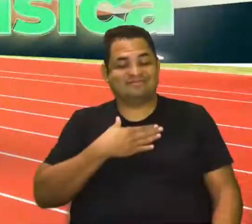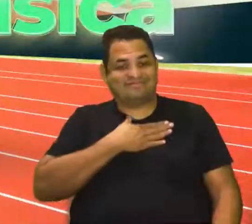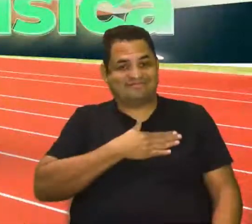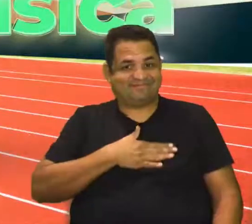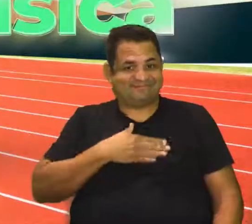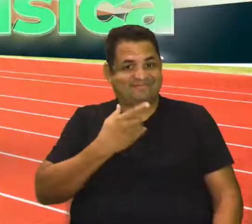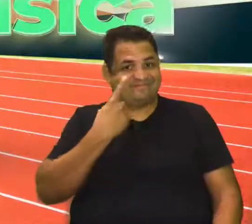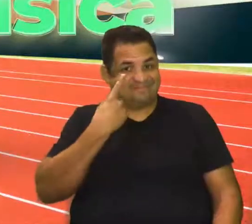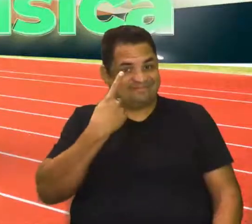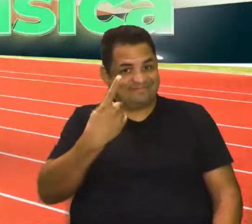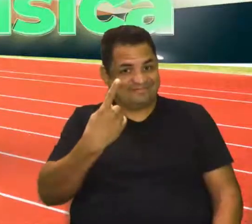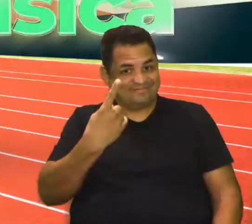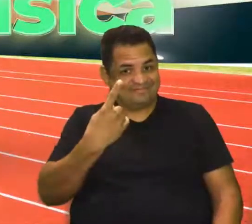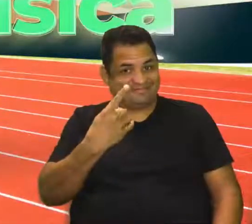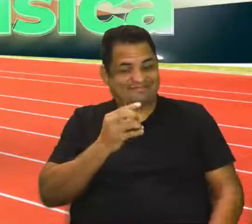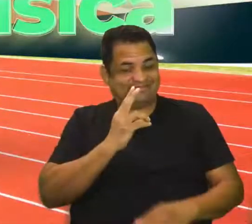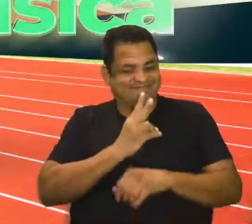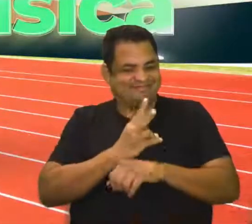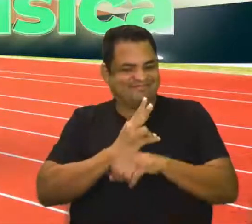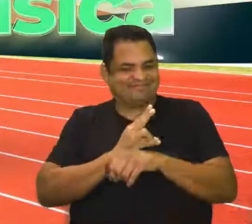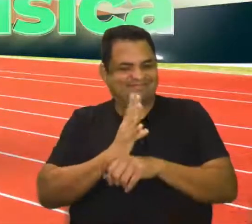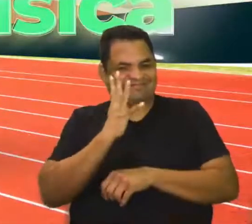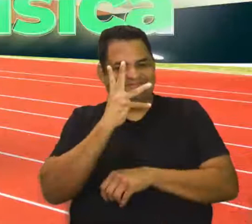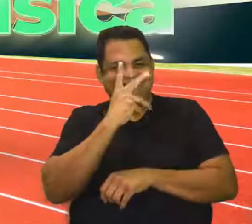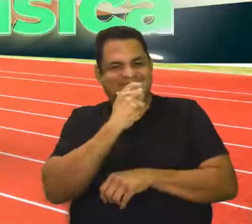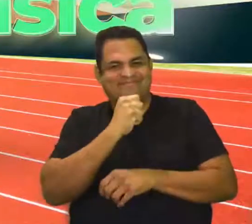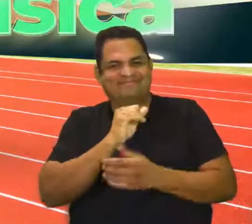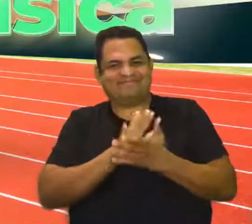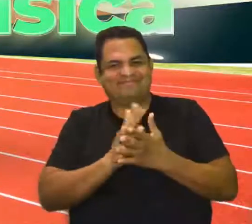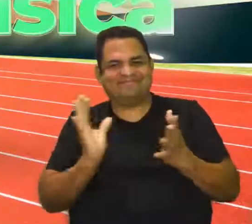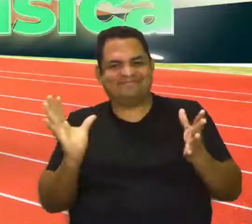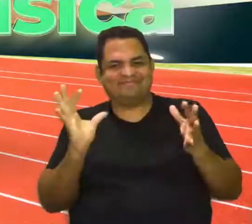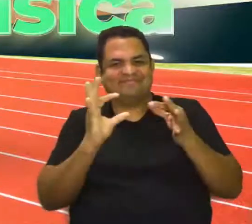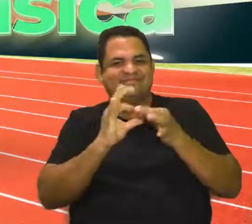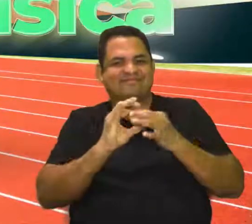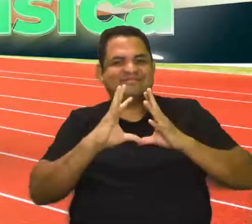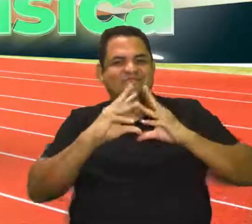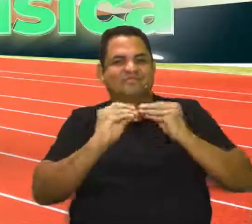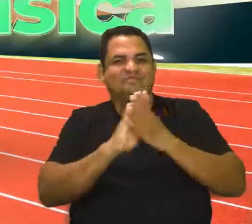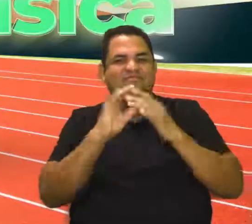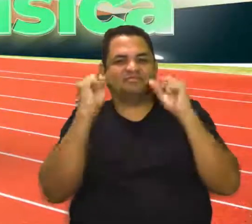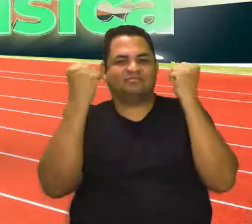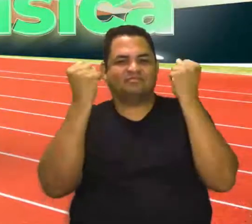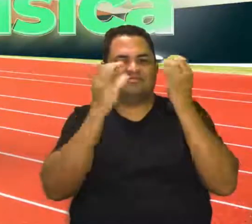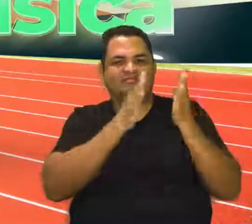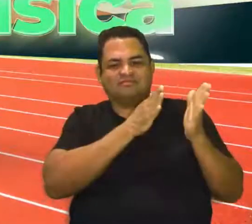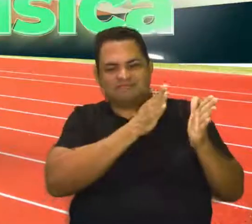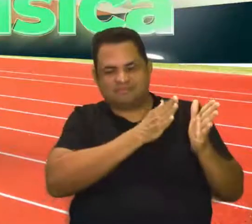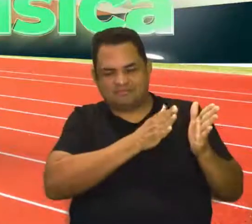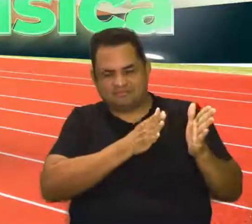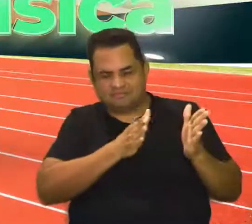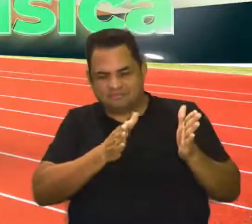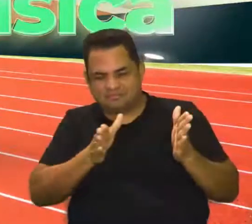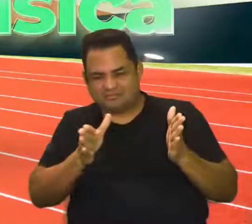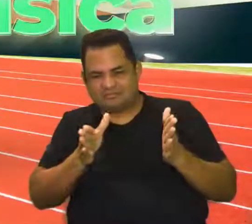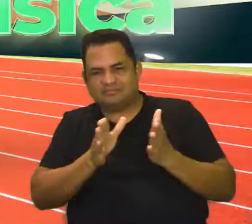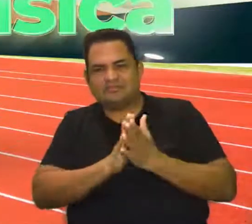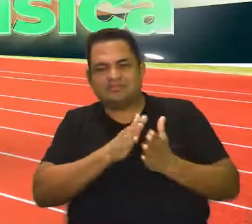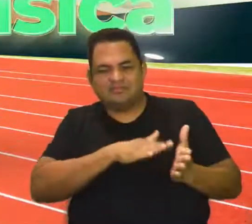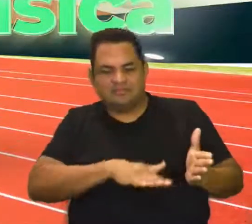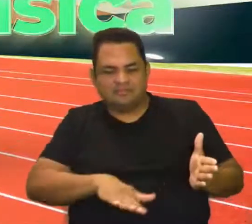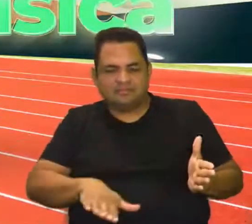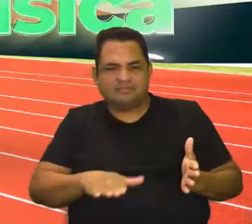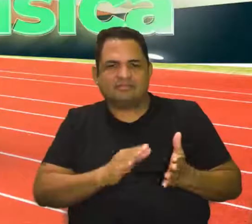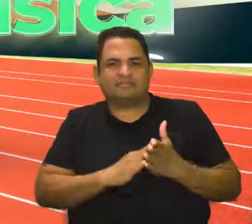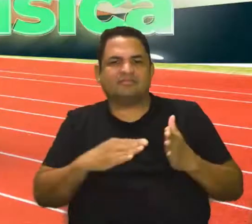Gostou? Viu aí? Que matéria linda, né? Contextualizando aí toda a atividade física, desde a infância até